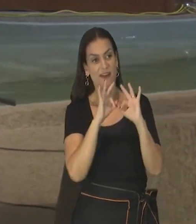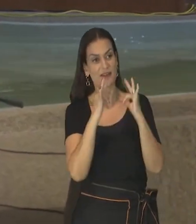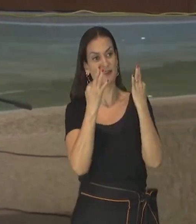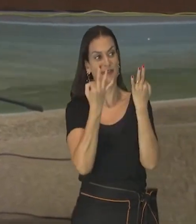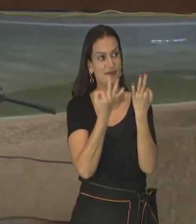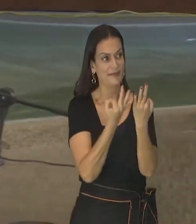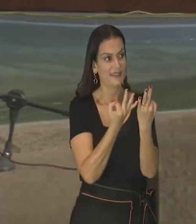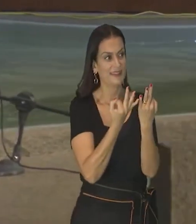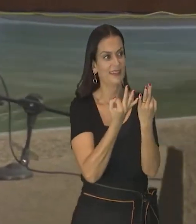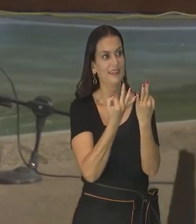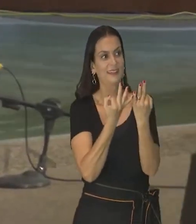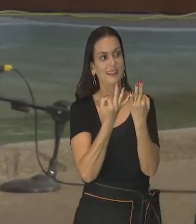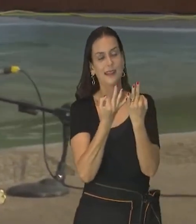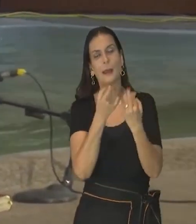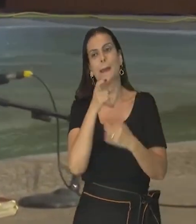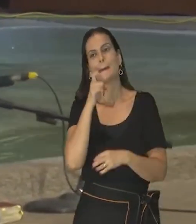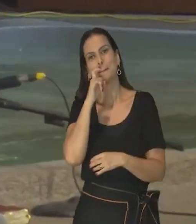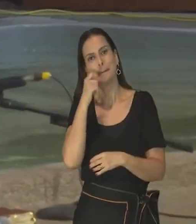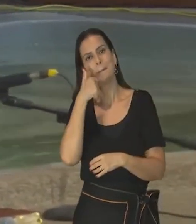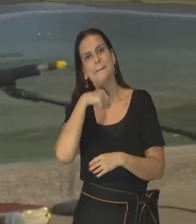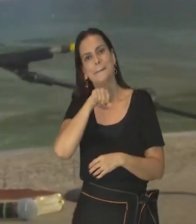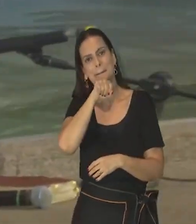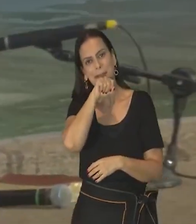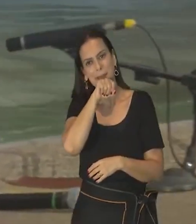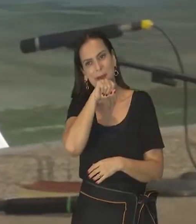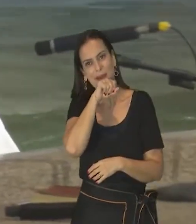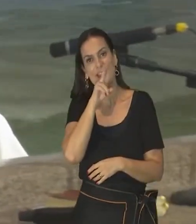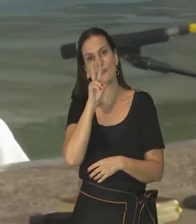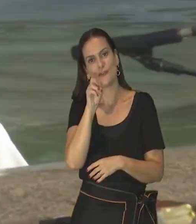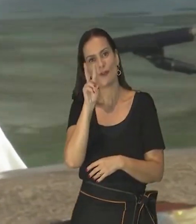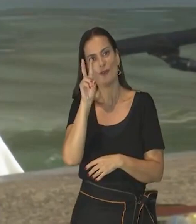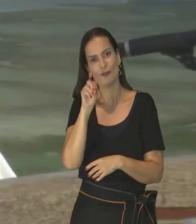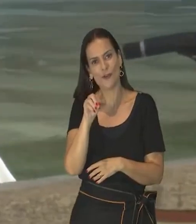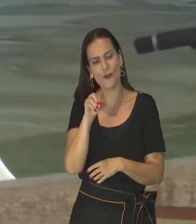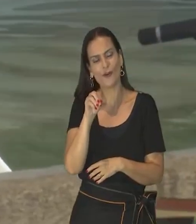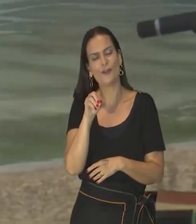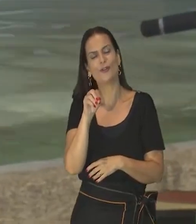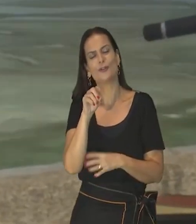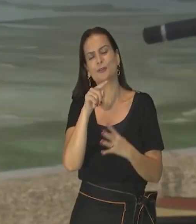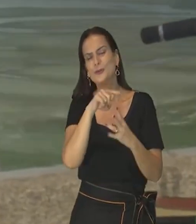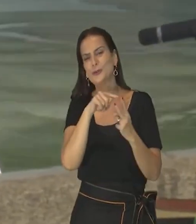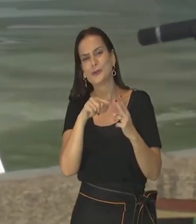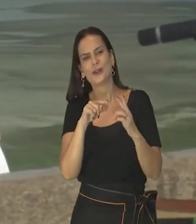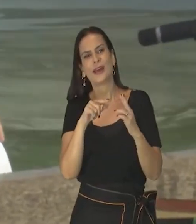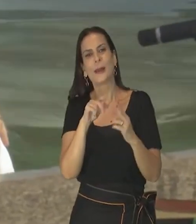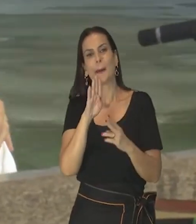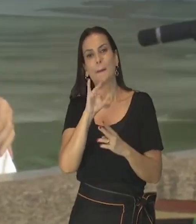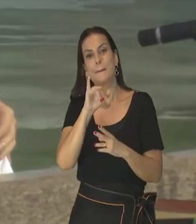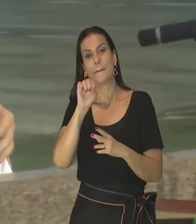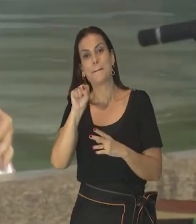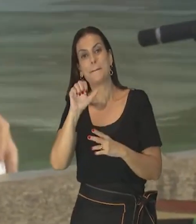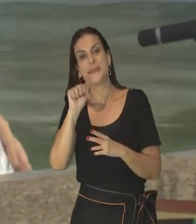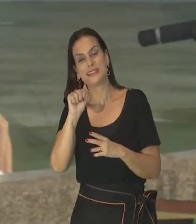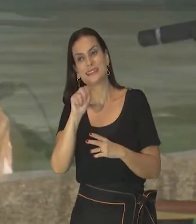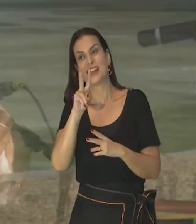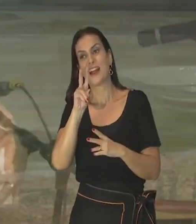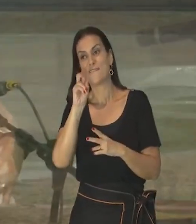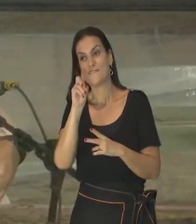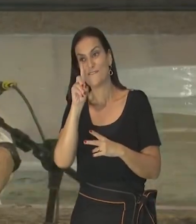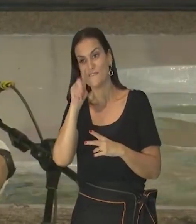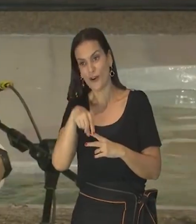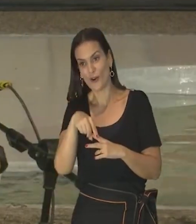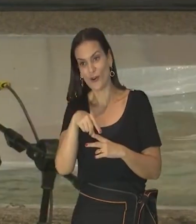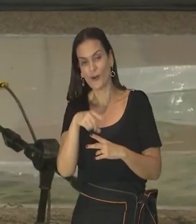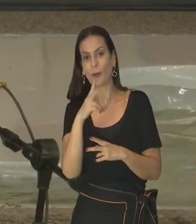família, pelos seus pais, pelo vovô, pela vovó, pela bisavó que